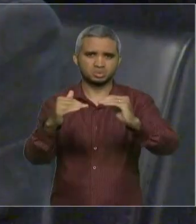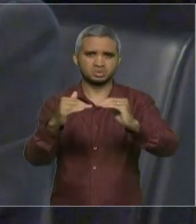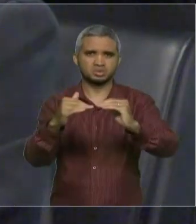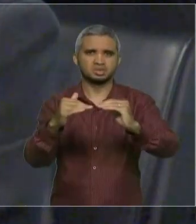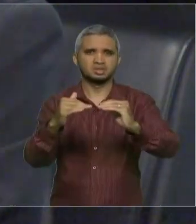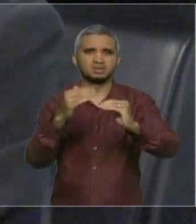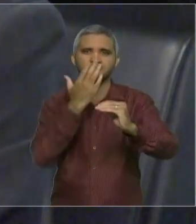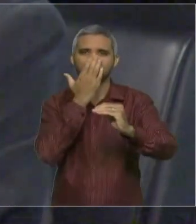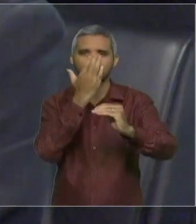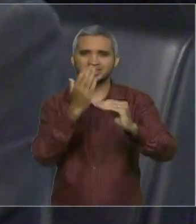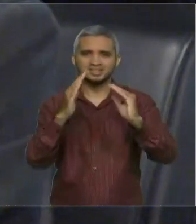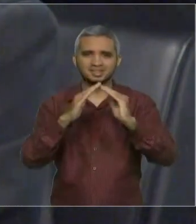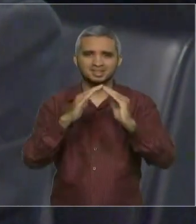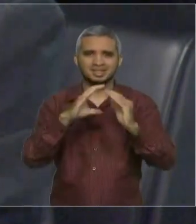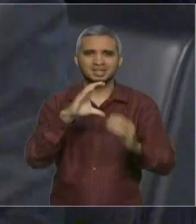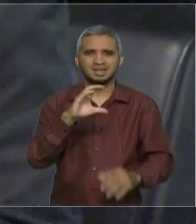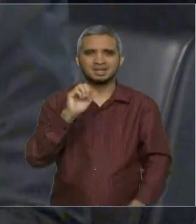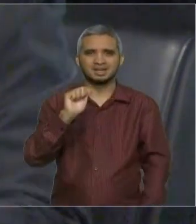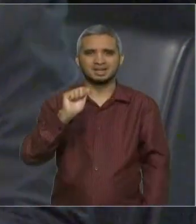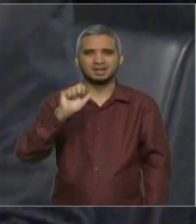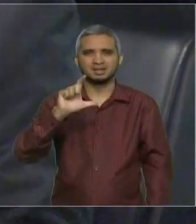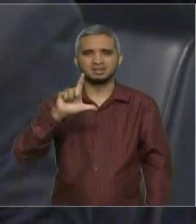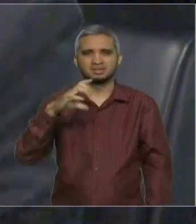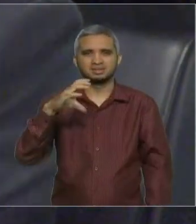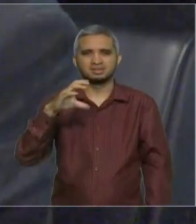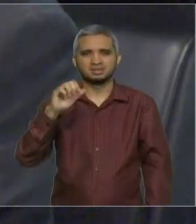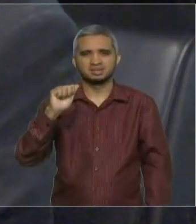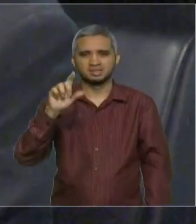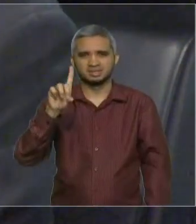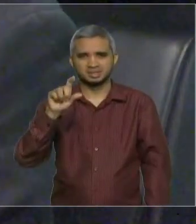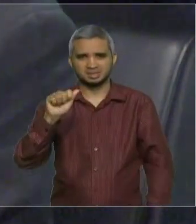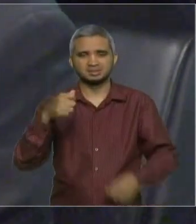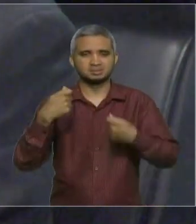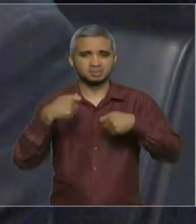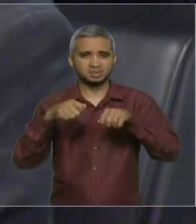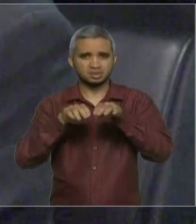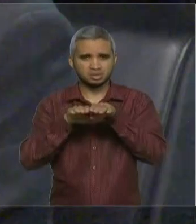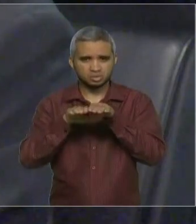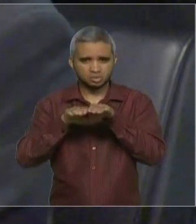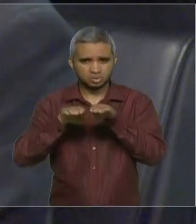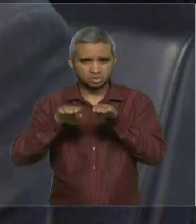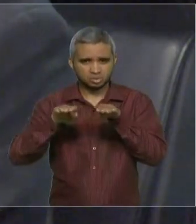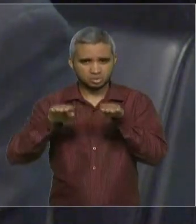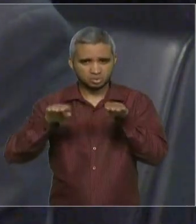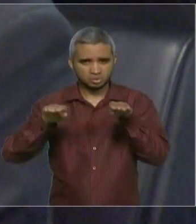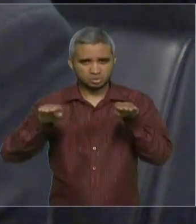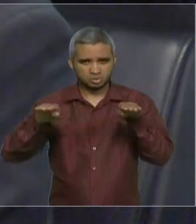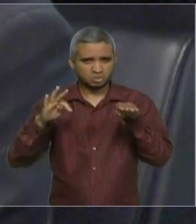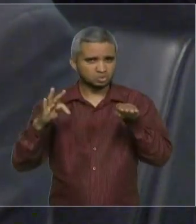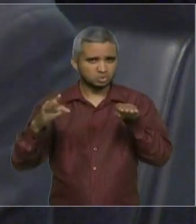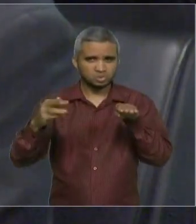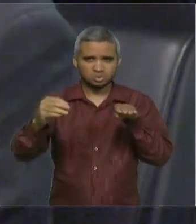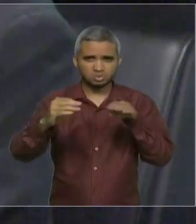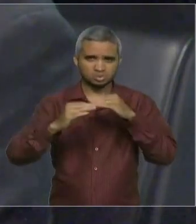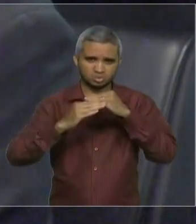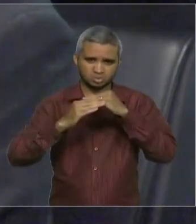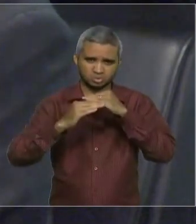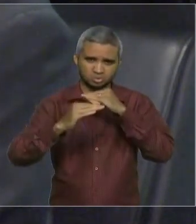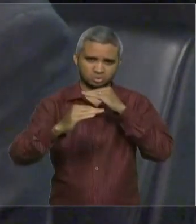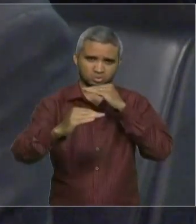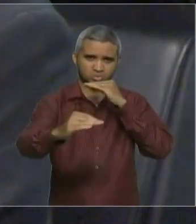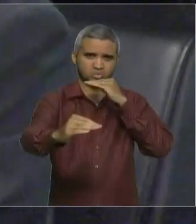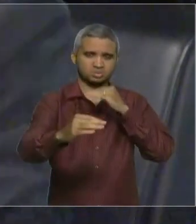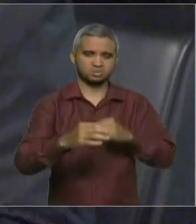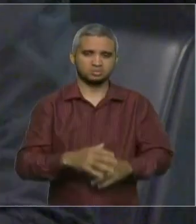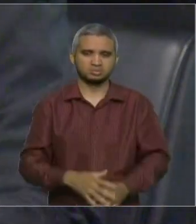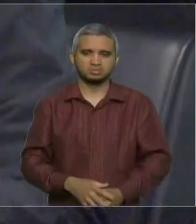sua casa, para dentro da sua escola, que não tenha que subir, por exemplo, como a gente já fez a indicação aqui para o presidente, se tiver alguém um dia de assistir